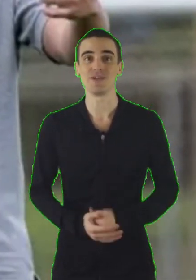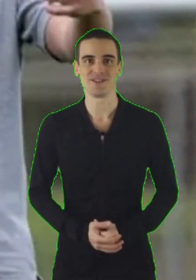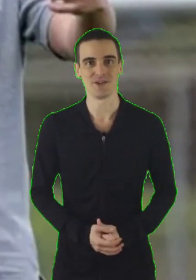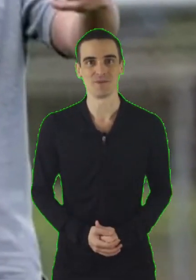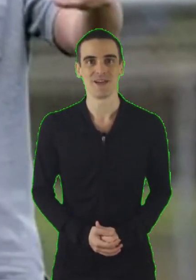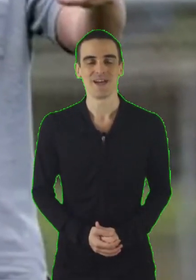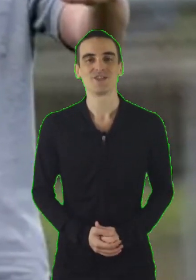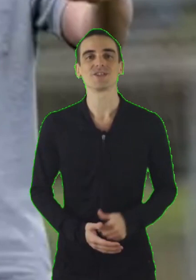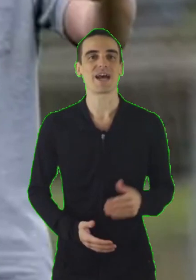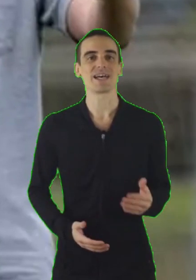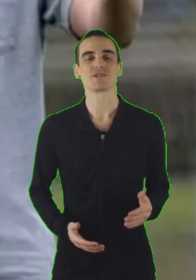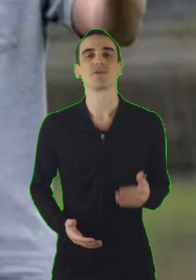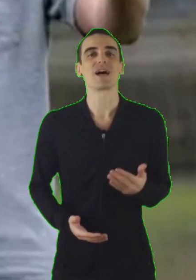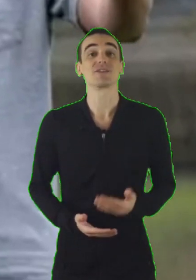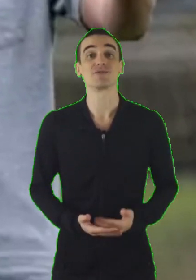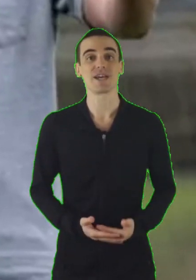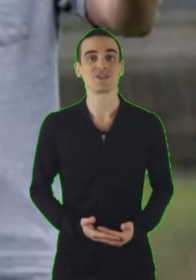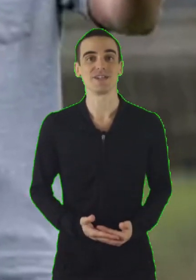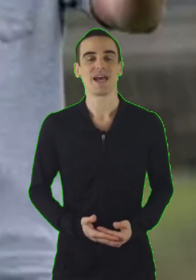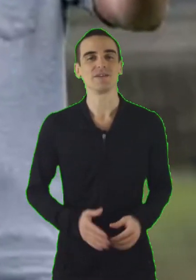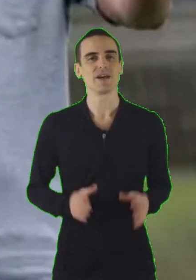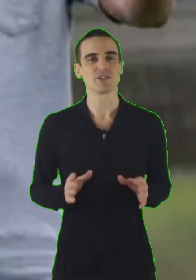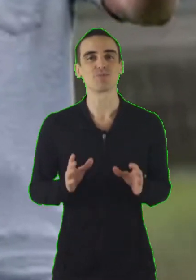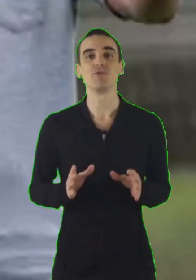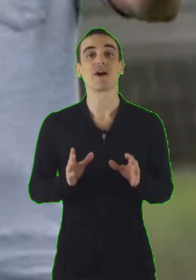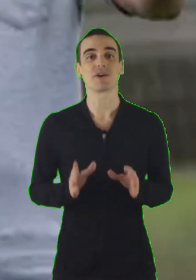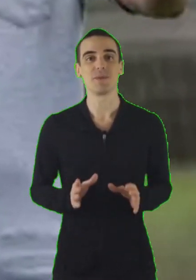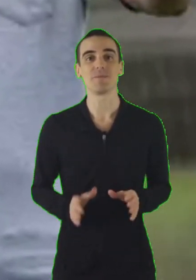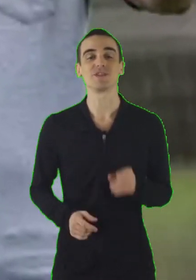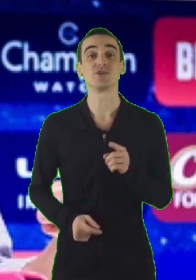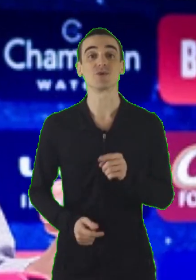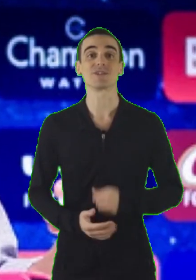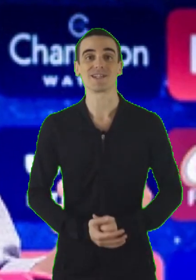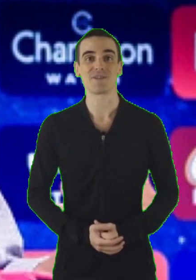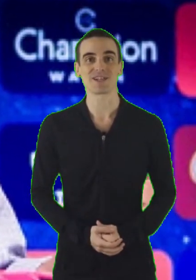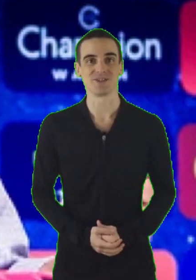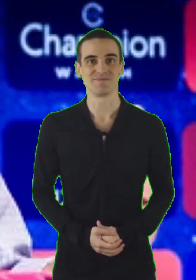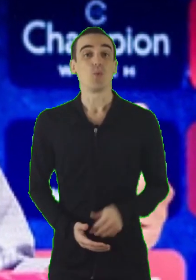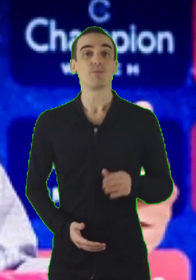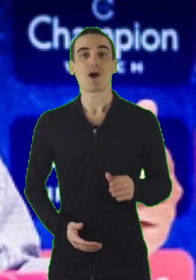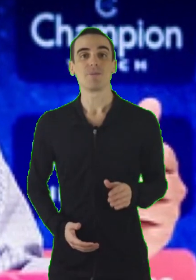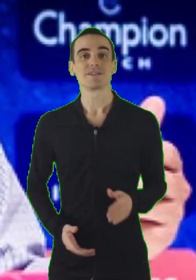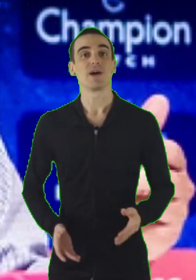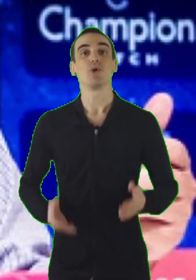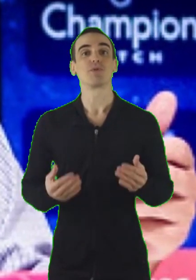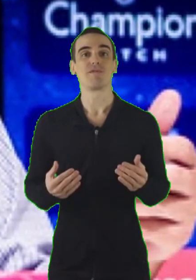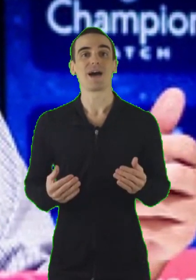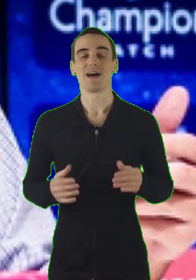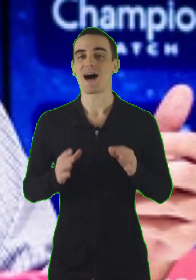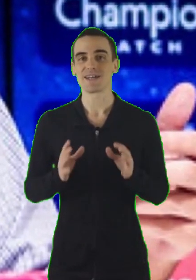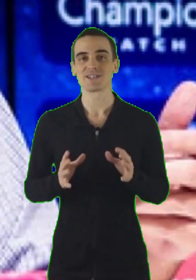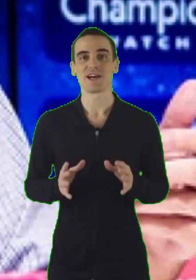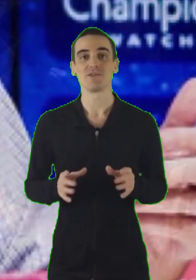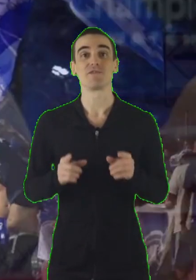encontrar jogadores que se adaptem no perfil financeiro do clube. É o caso desse jogador que o Cabuloso colocou no seu radar, após conversas com